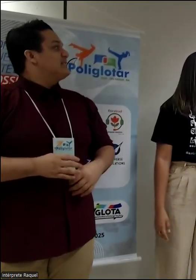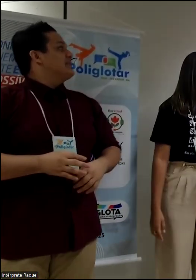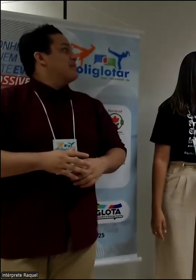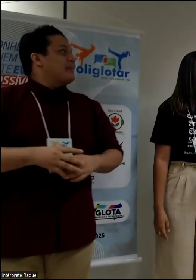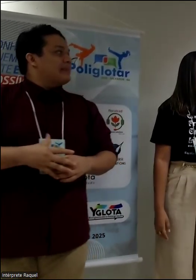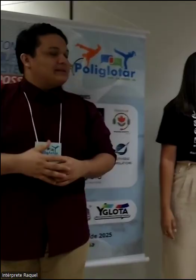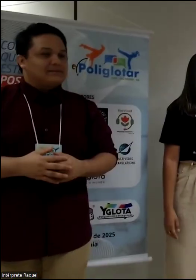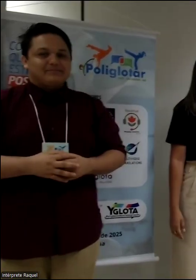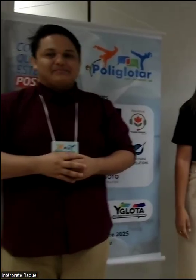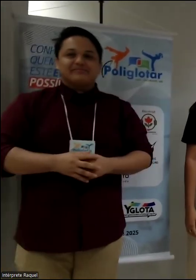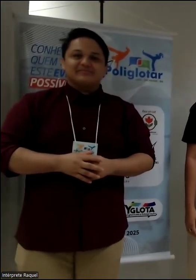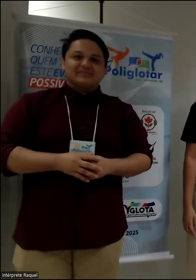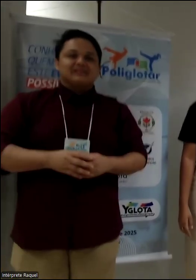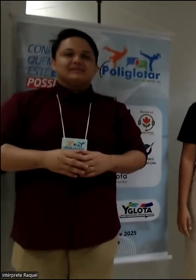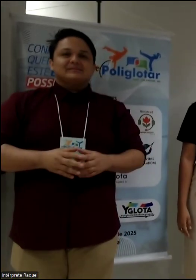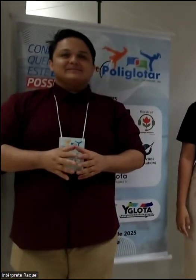tá ótimo. Pode começar?